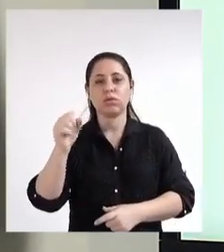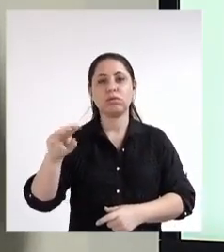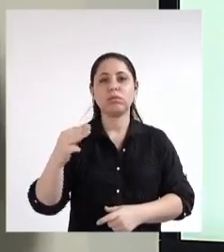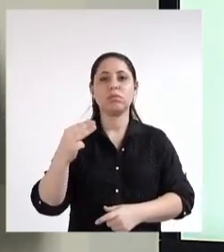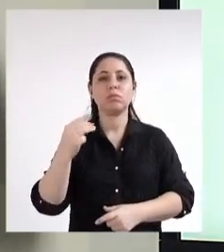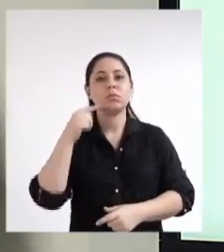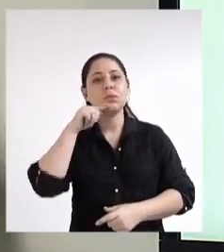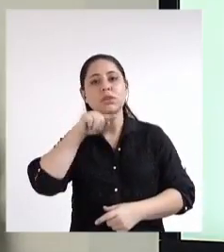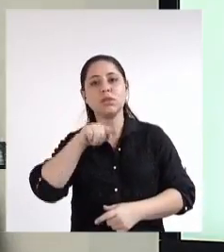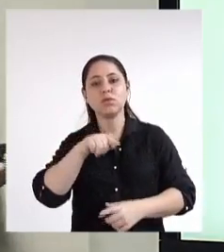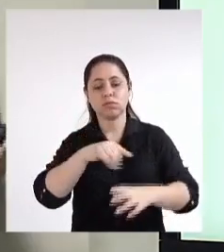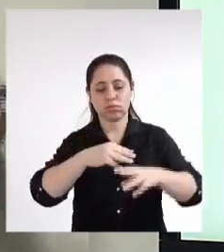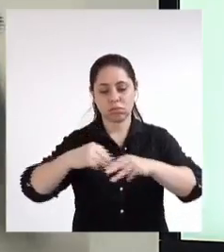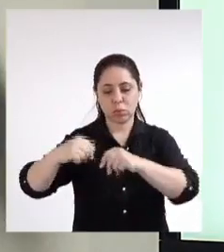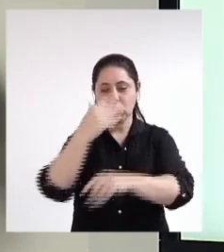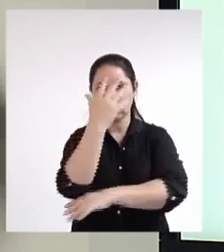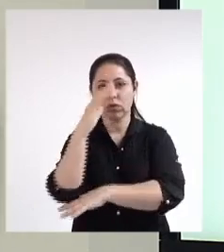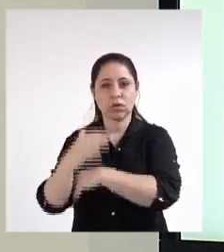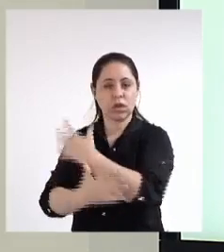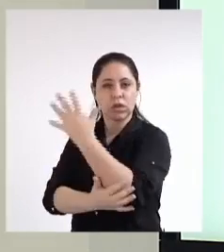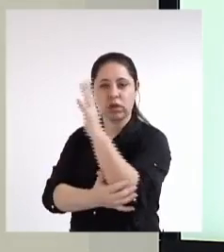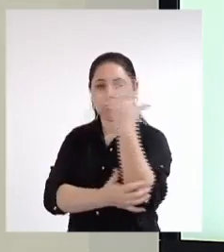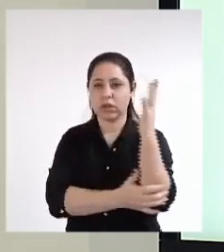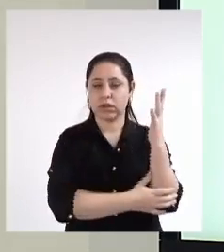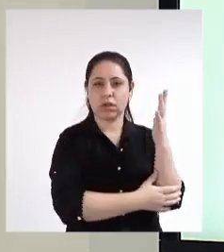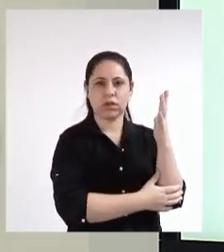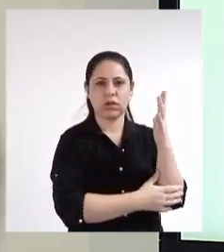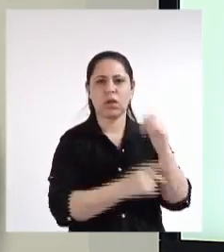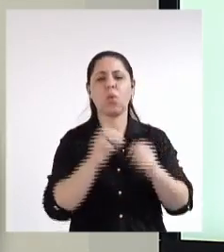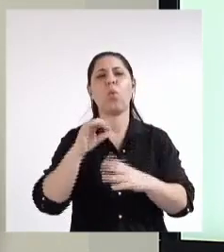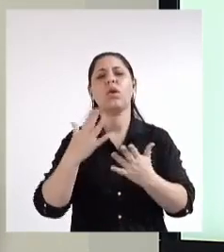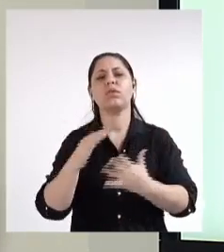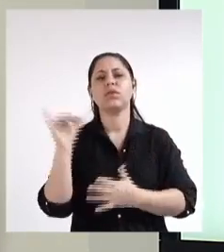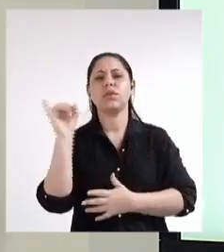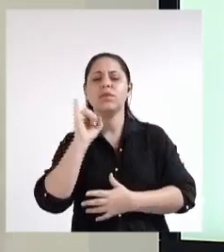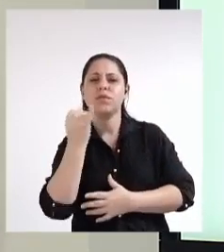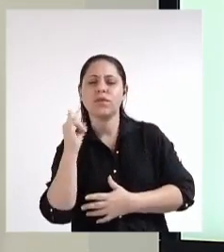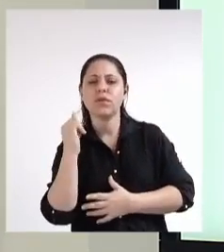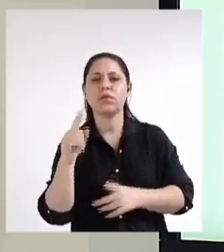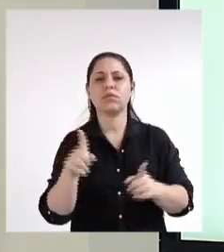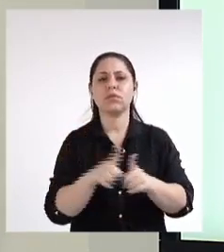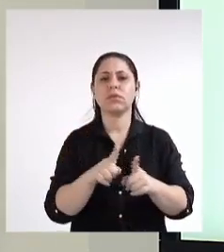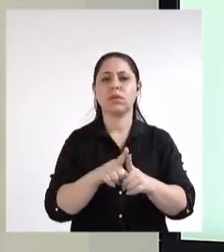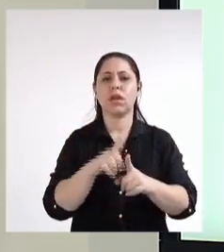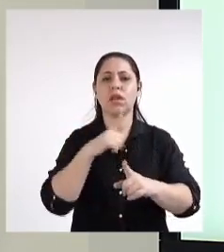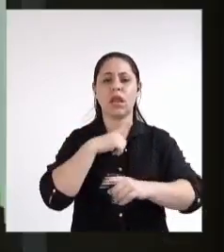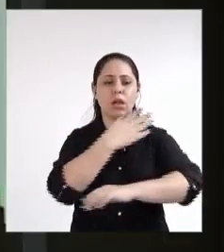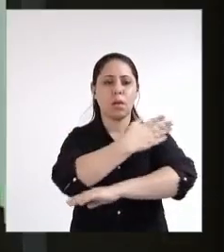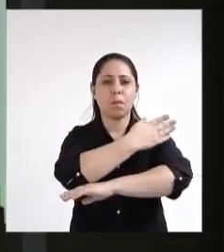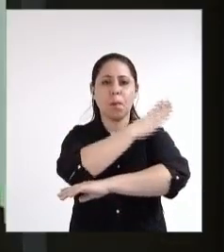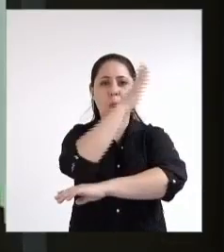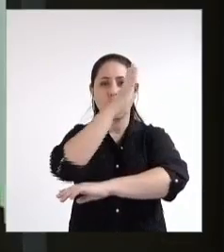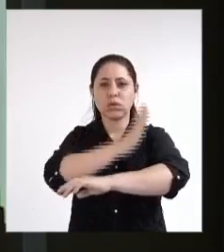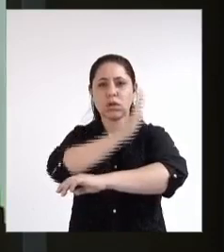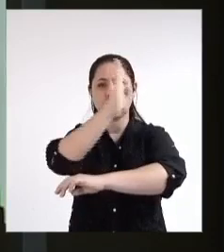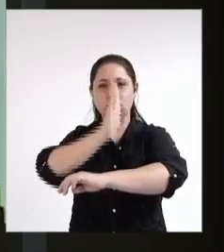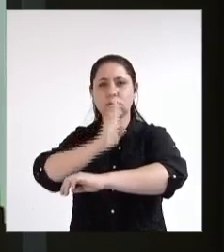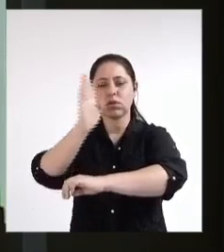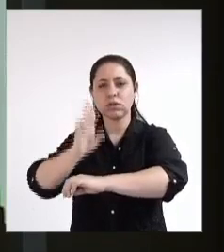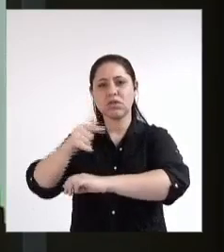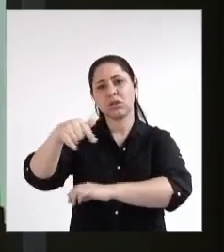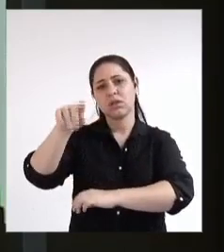e entre o ivinhema eo parque do rio negro nós temos o parque nacional da serra da bodoquena com 75.000